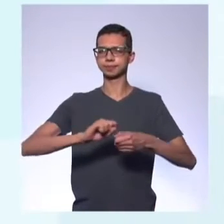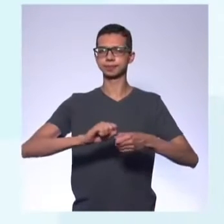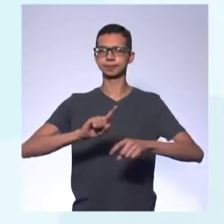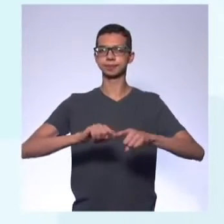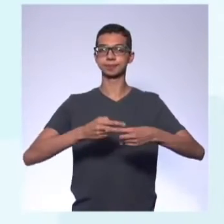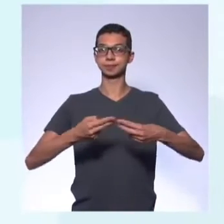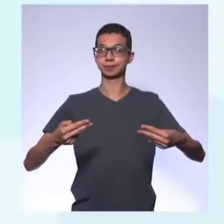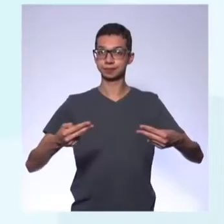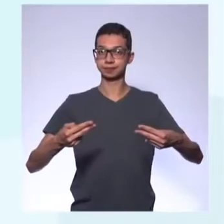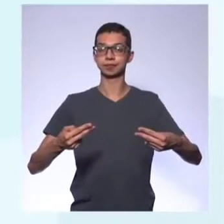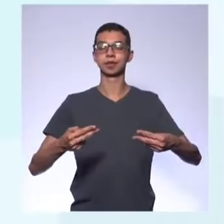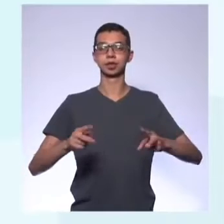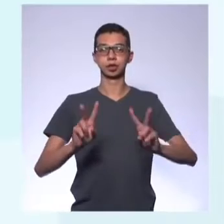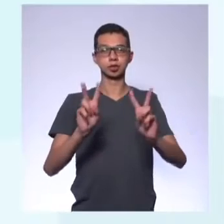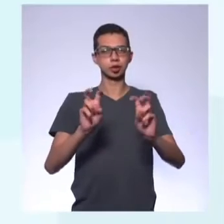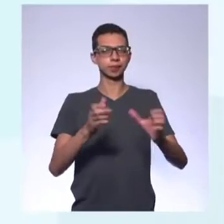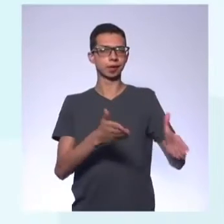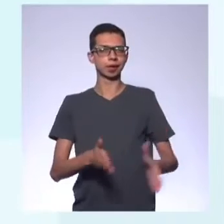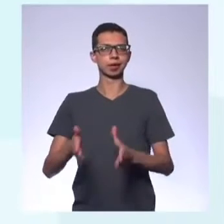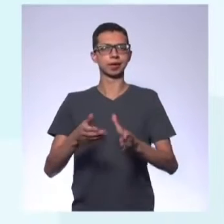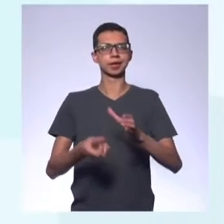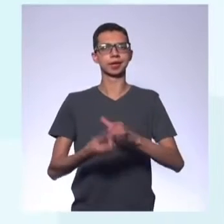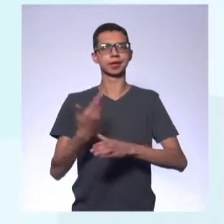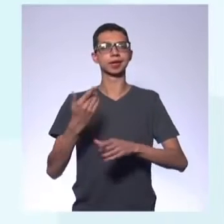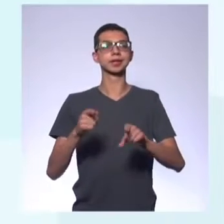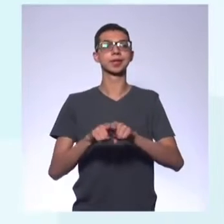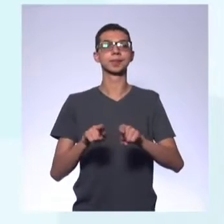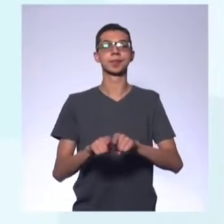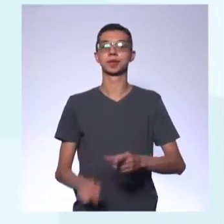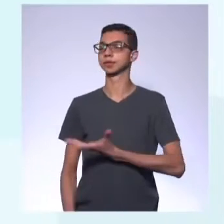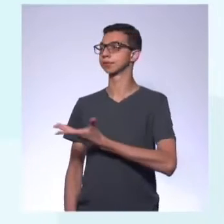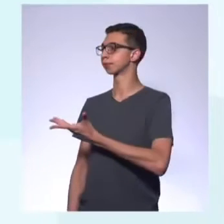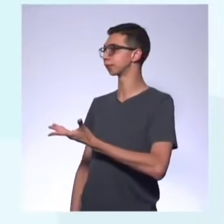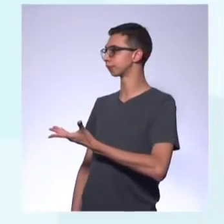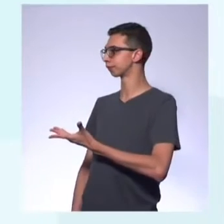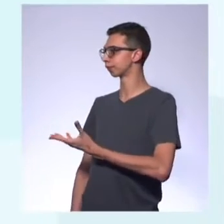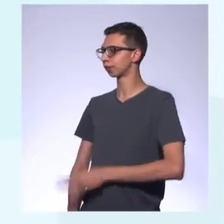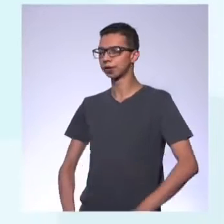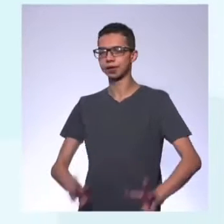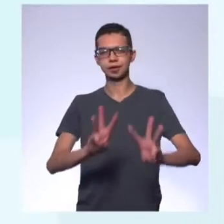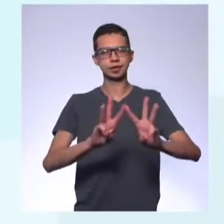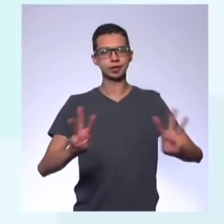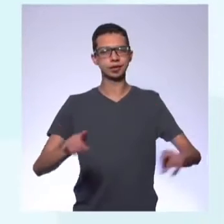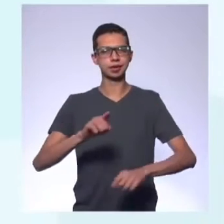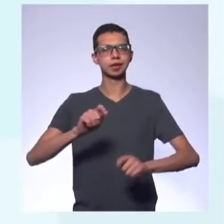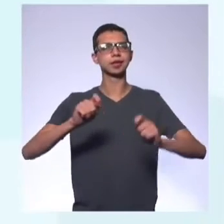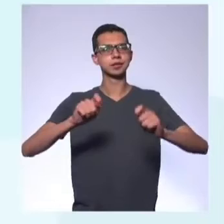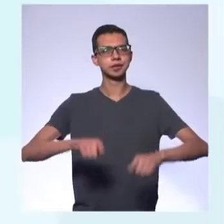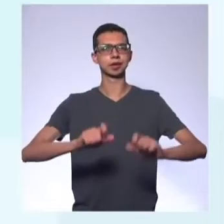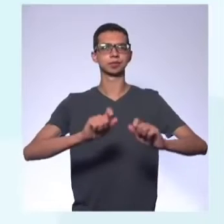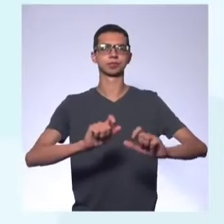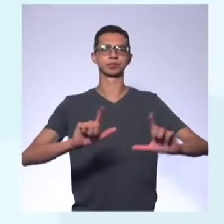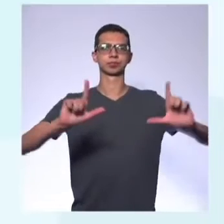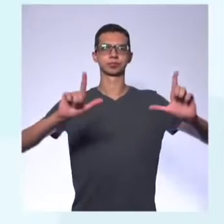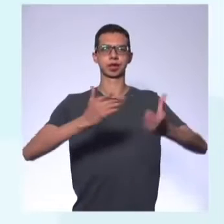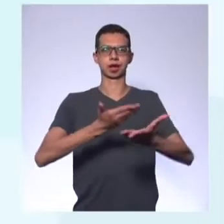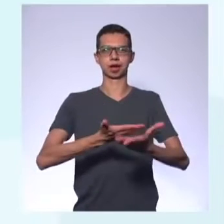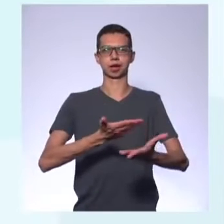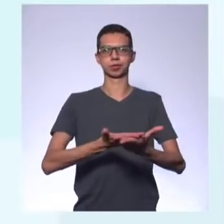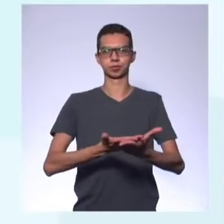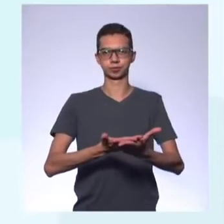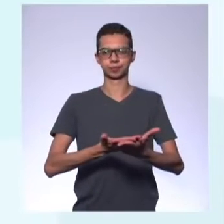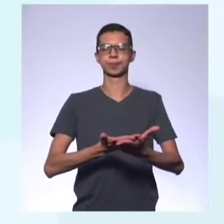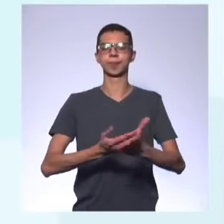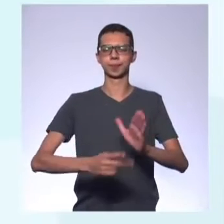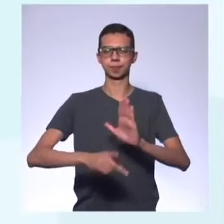da cadeia produtiva. E aí embaixo fica o link para vocês, né, que dá acesso aí direto às aulas